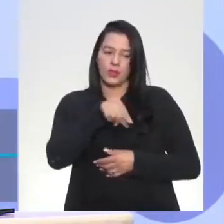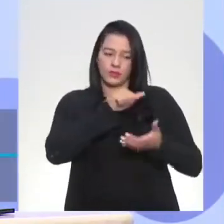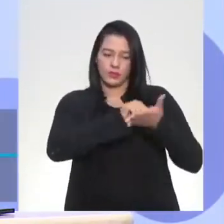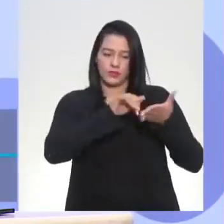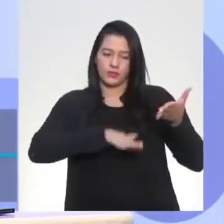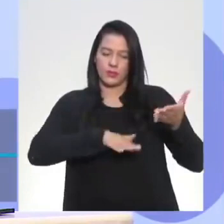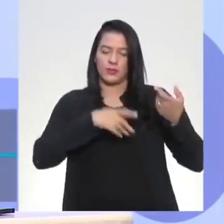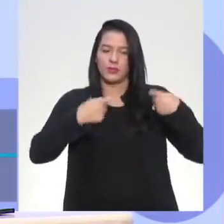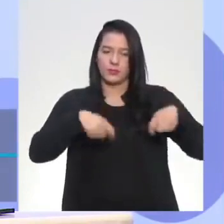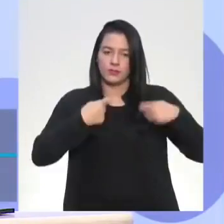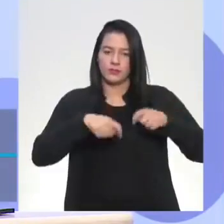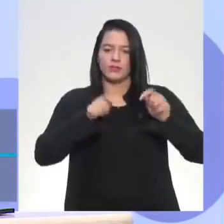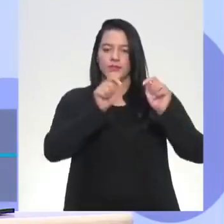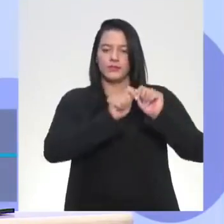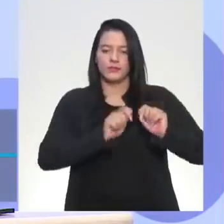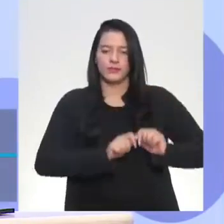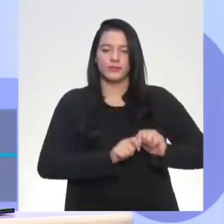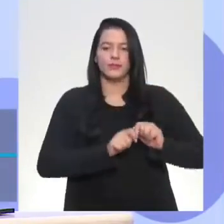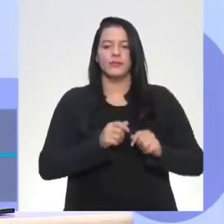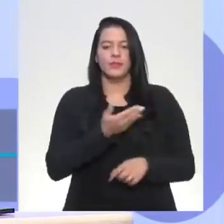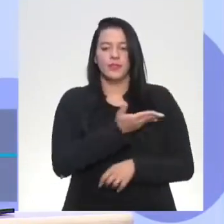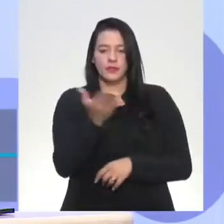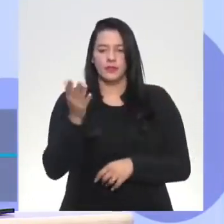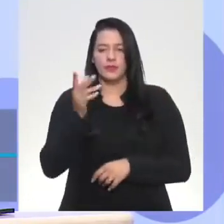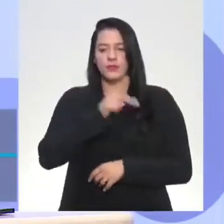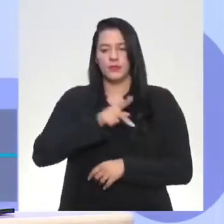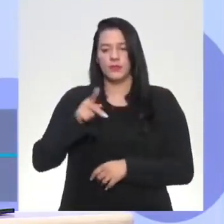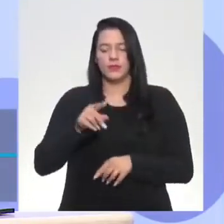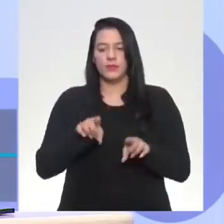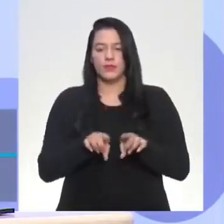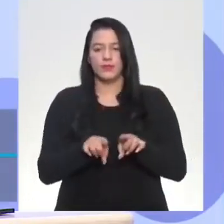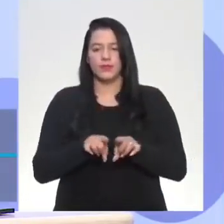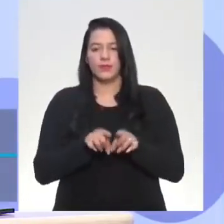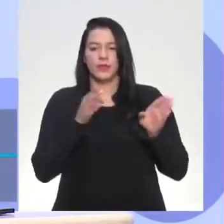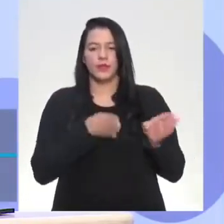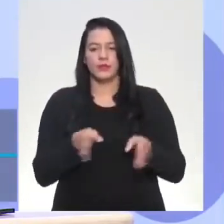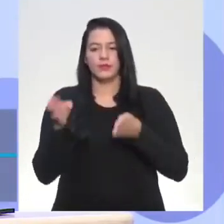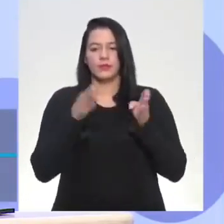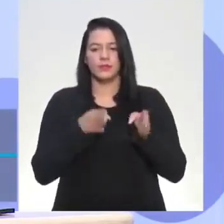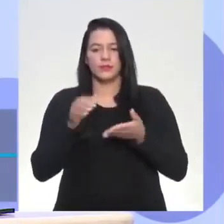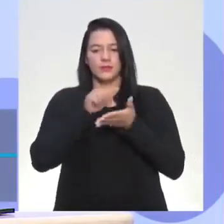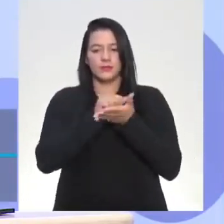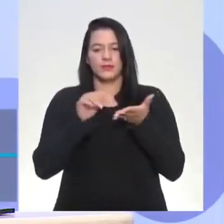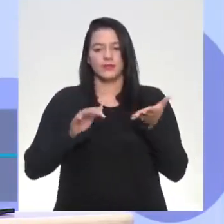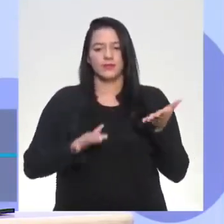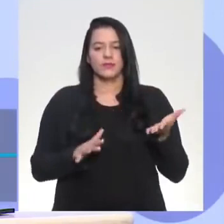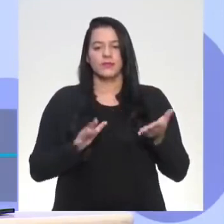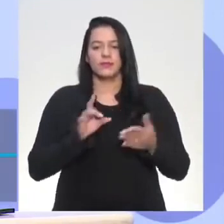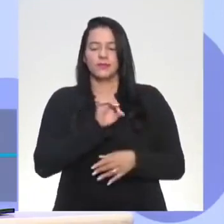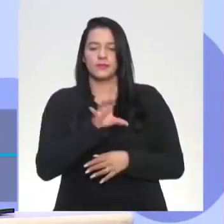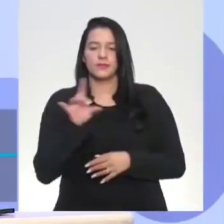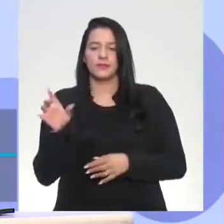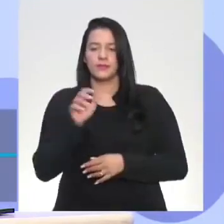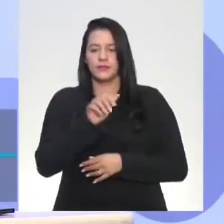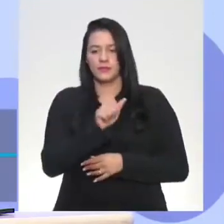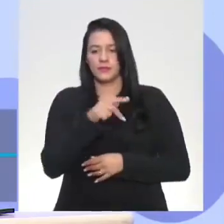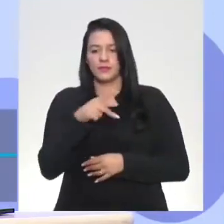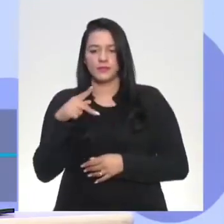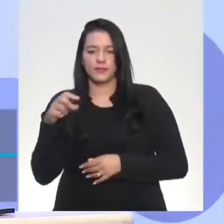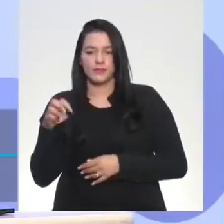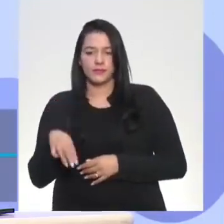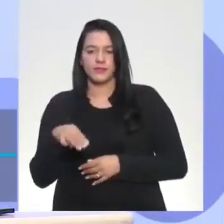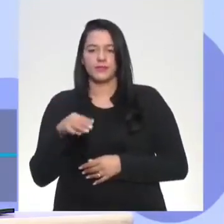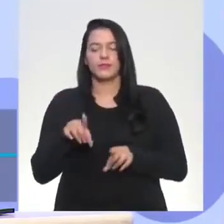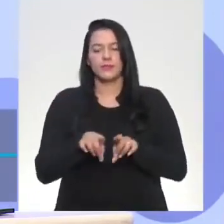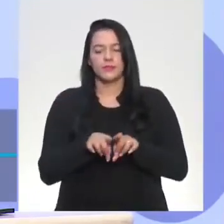aqui do Centro de Mídias, também as dos seus professores, e as sequências didáticas lá e as AAPs no CAED e na